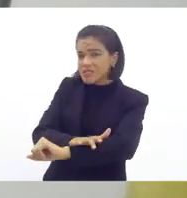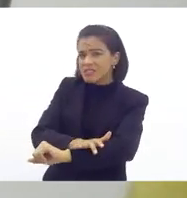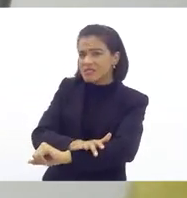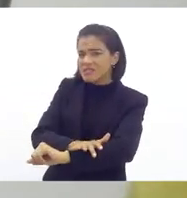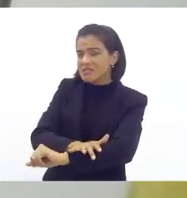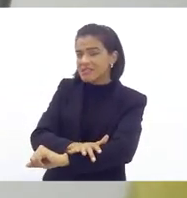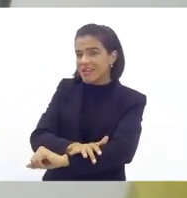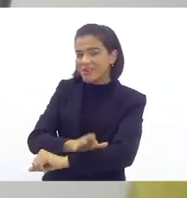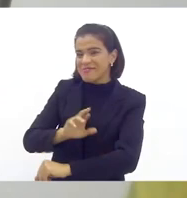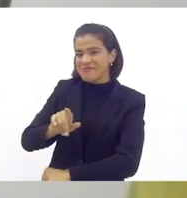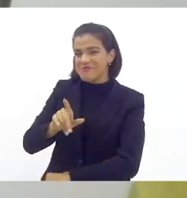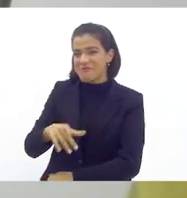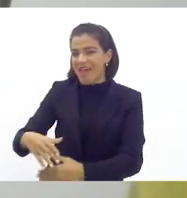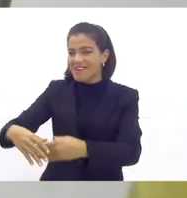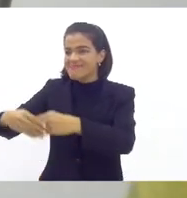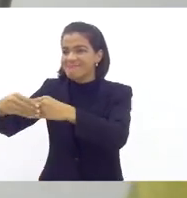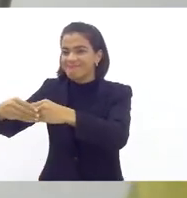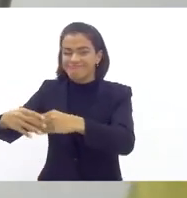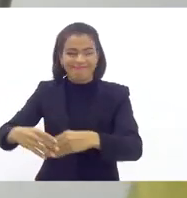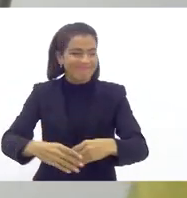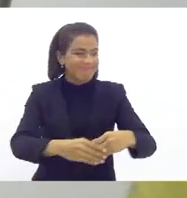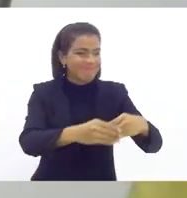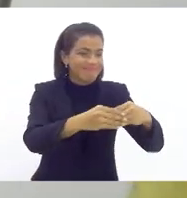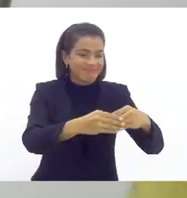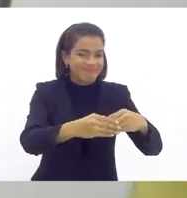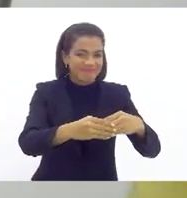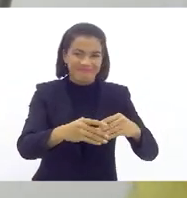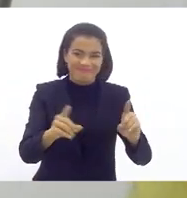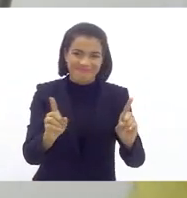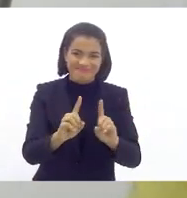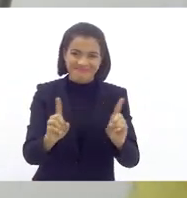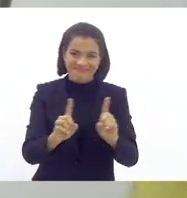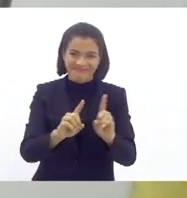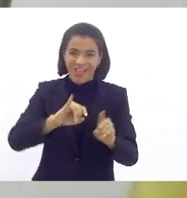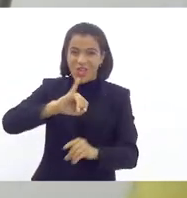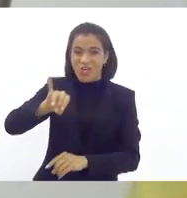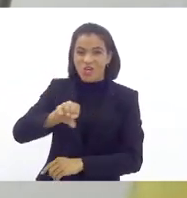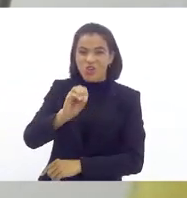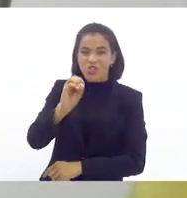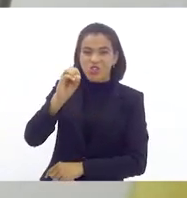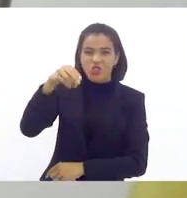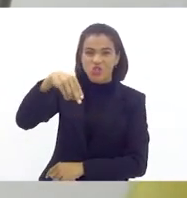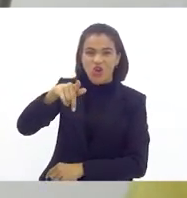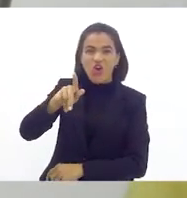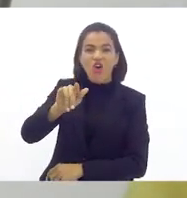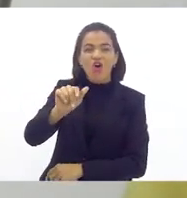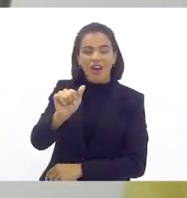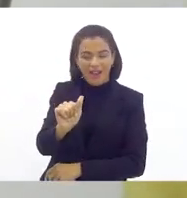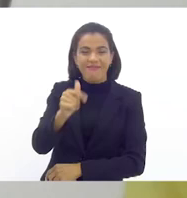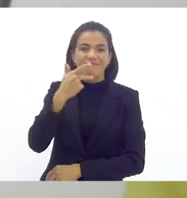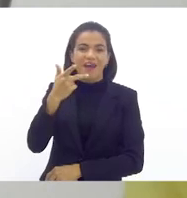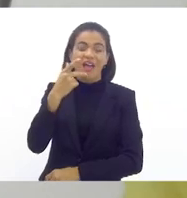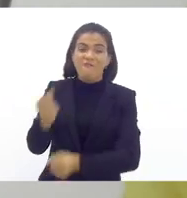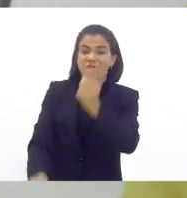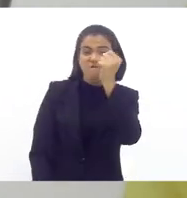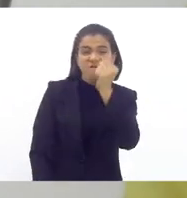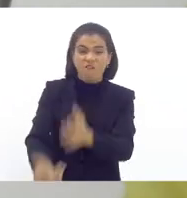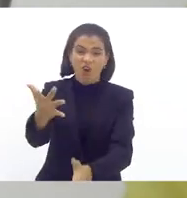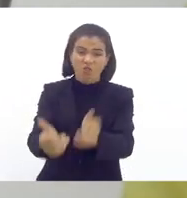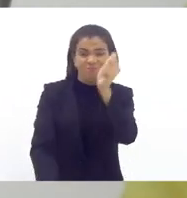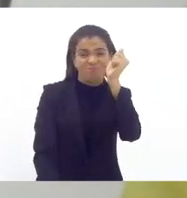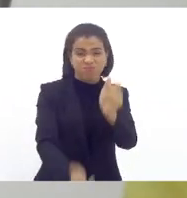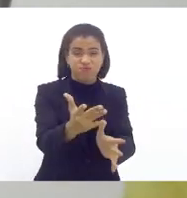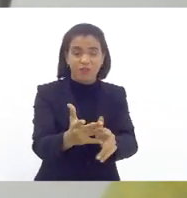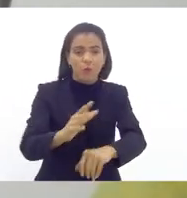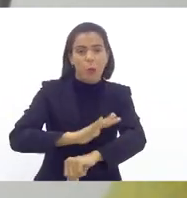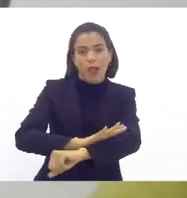saudá-los, mas é como o Djonga diz em Olho de Tigre, fogo nos racistas. Eu acho que é isso que a gente precisa ter